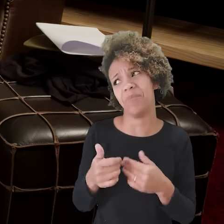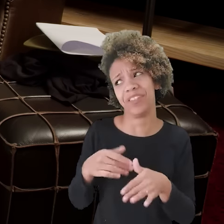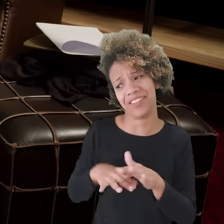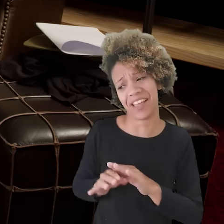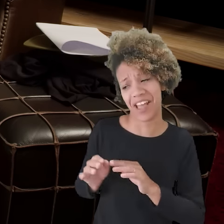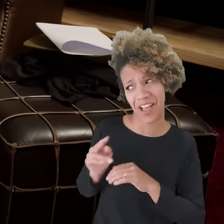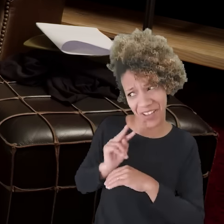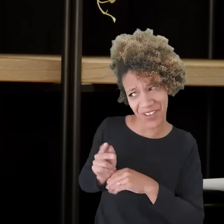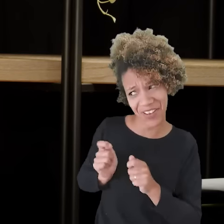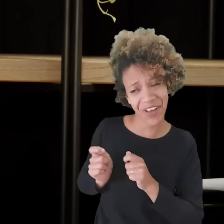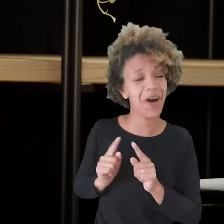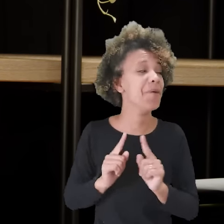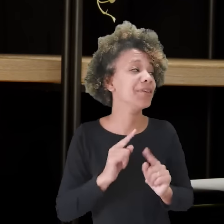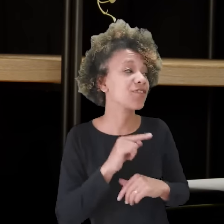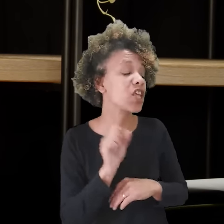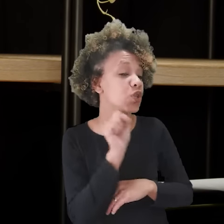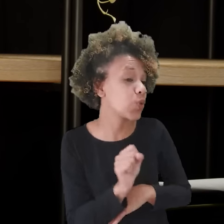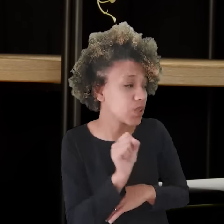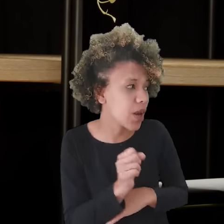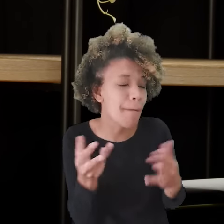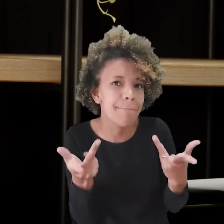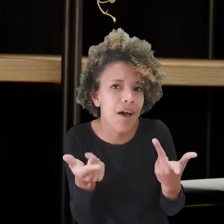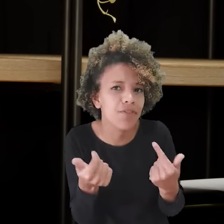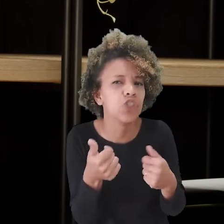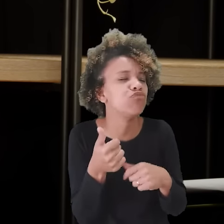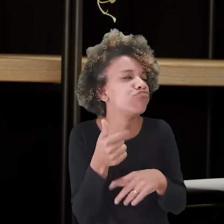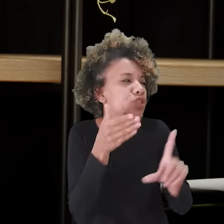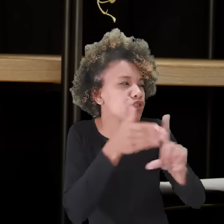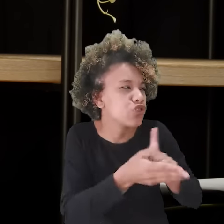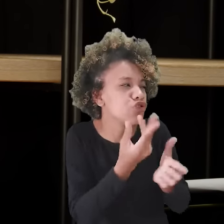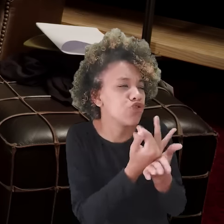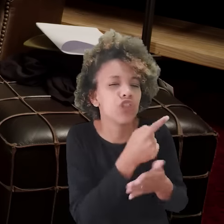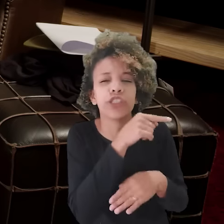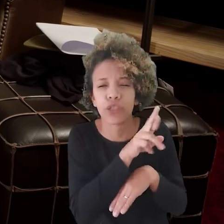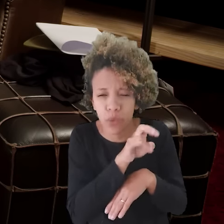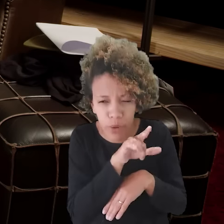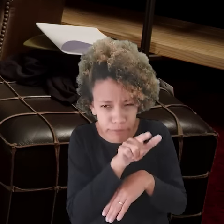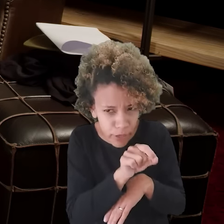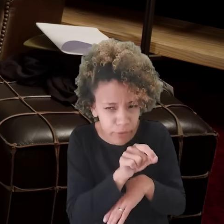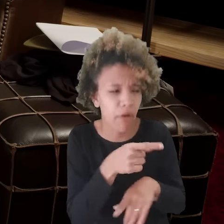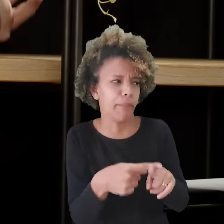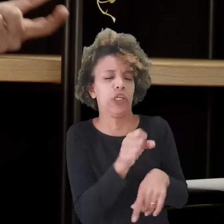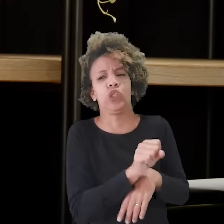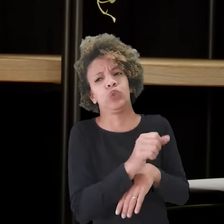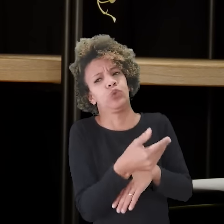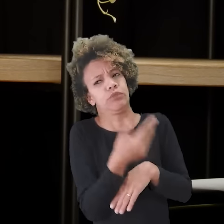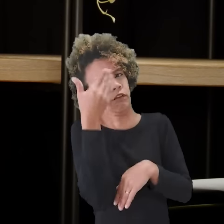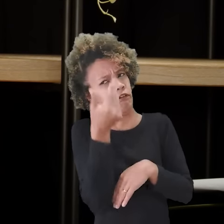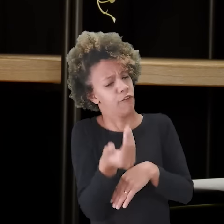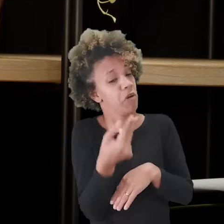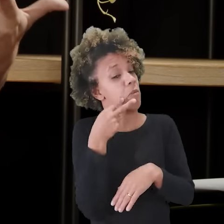que eu tô trabalhando você é solteiro eu tive aí brilhante ideia de dar uma olhada no tinder do Rodrigo porque o cara solteiro